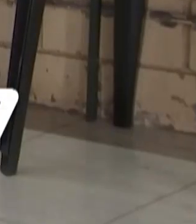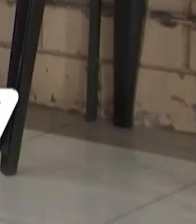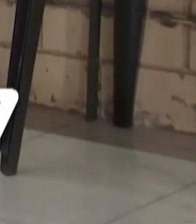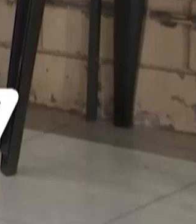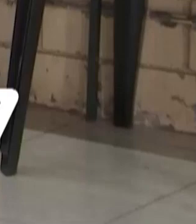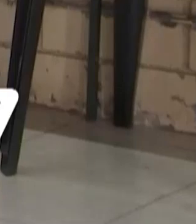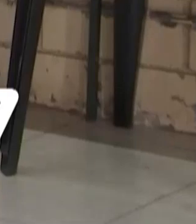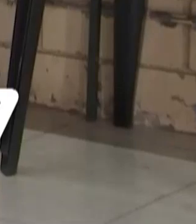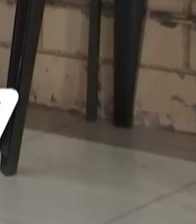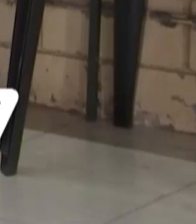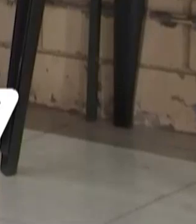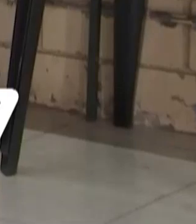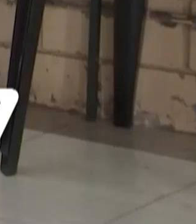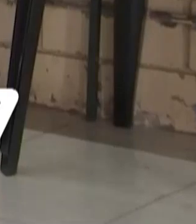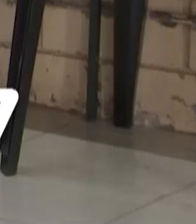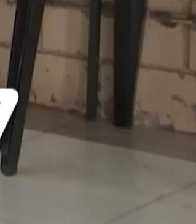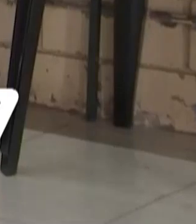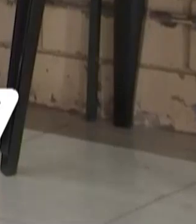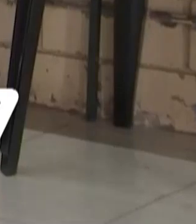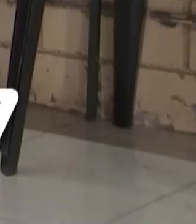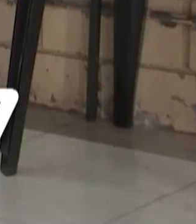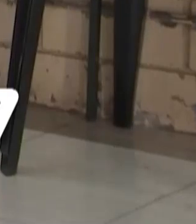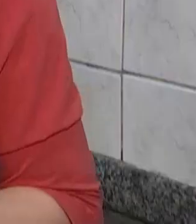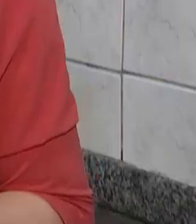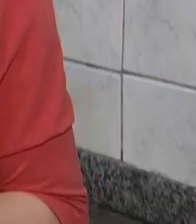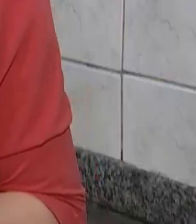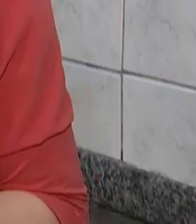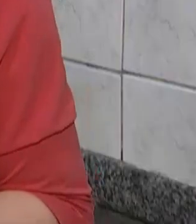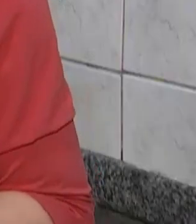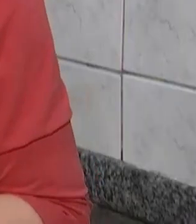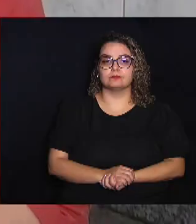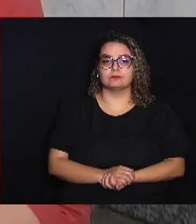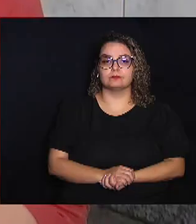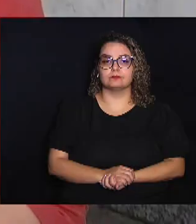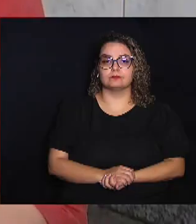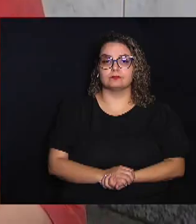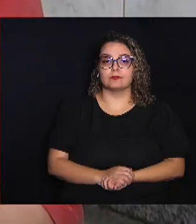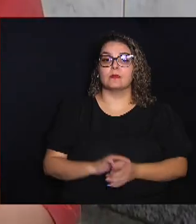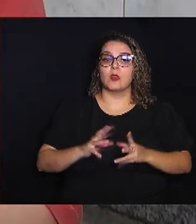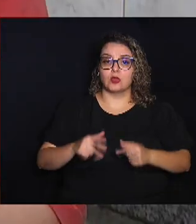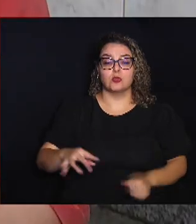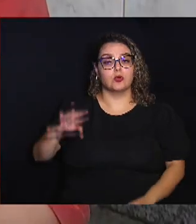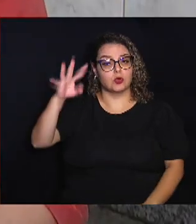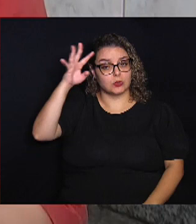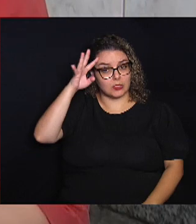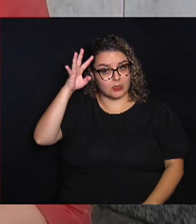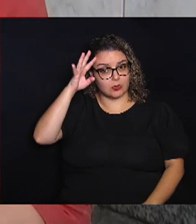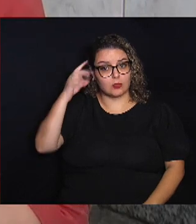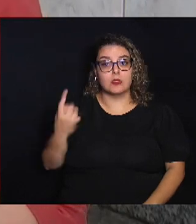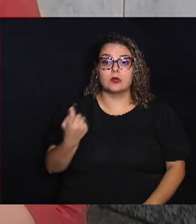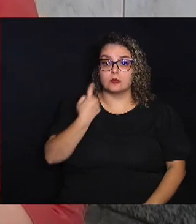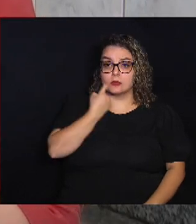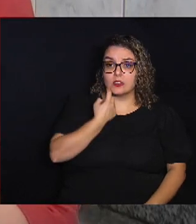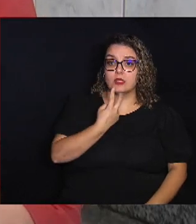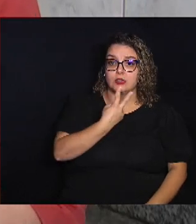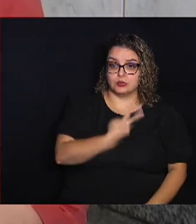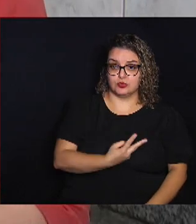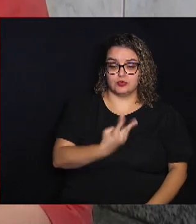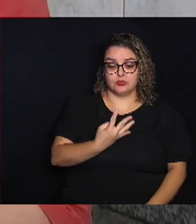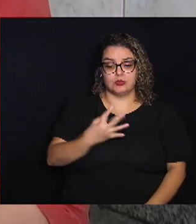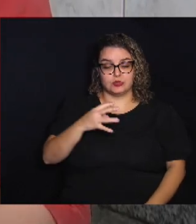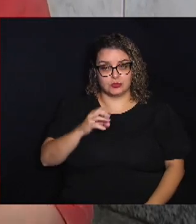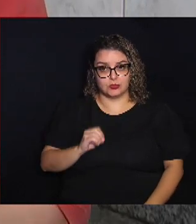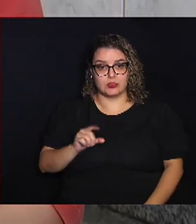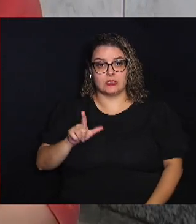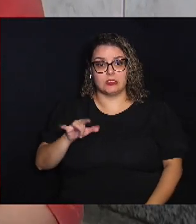Qualquer valor? Qualquer valor é bem-vindo Tudo ajuda Toda quarta e sexta-feira São feitos 240 litros